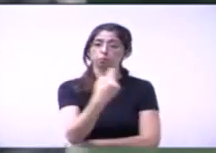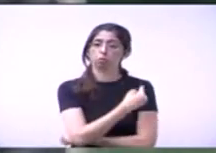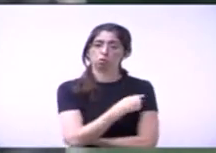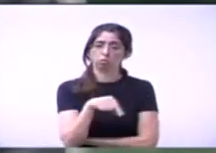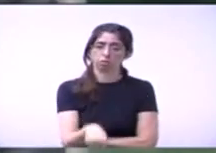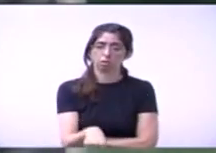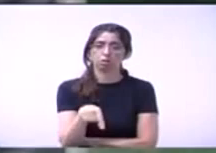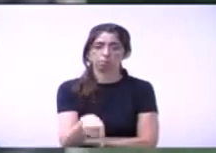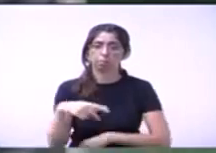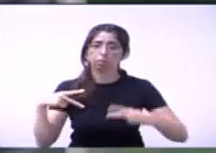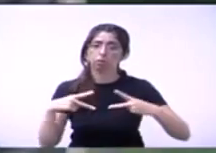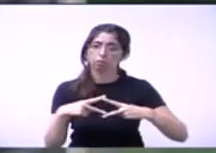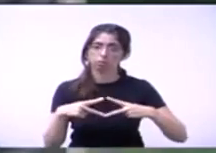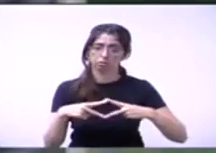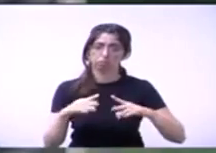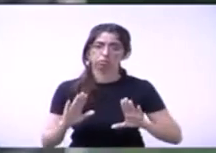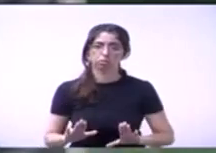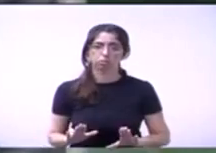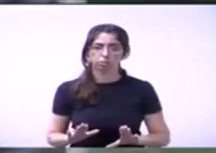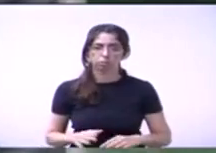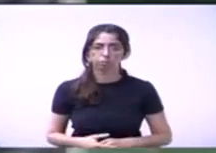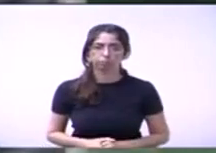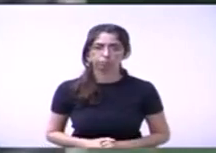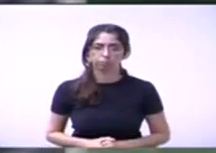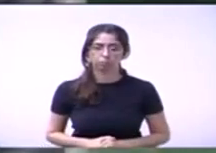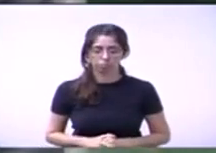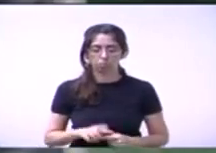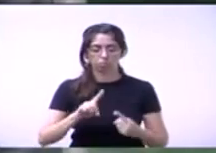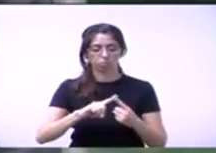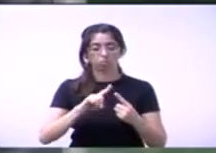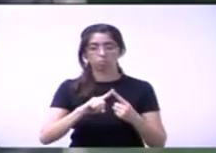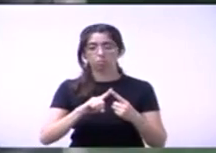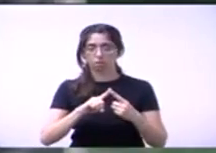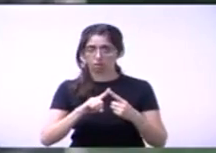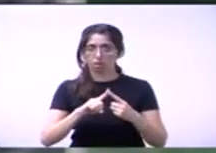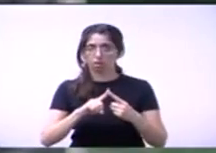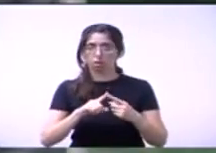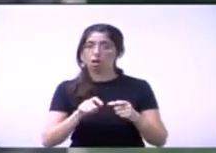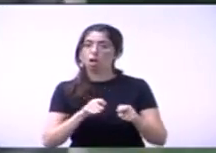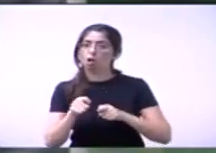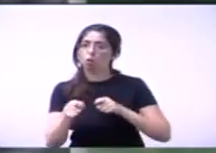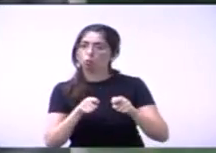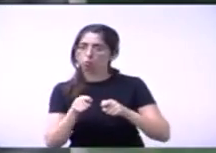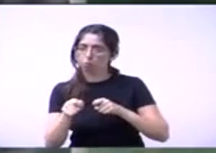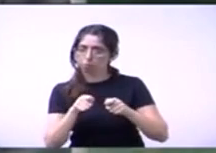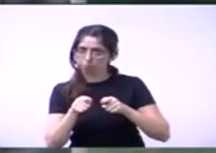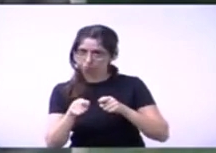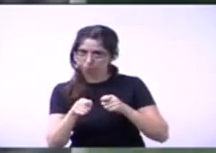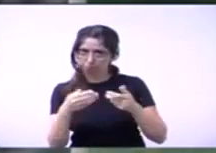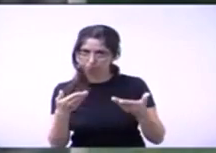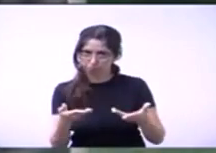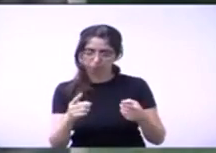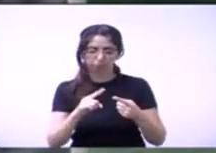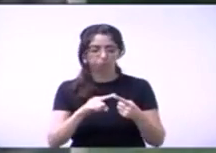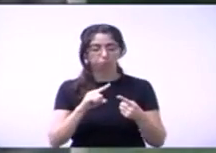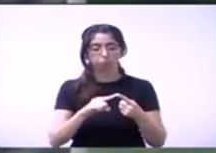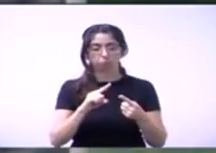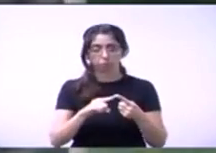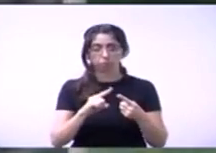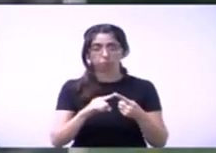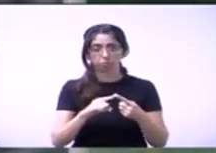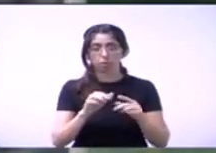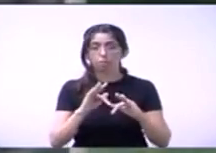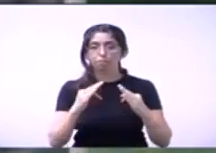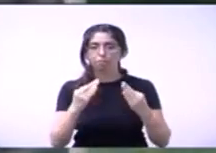local, que é aspectos da economia. Nós vamos mover a economia com uma renda maior para